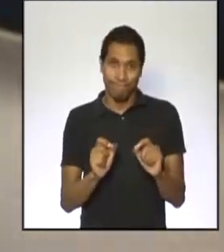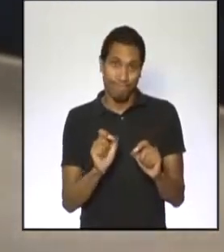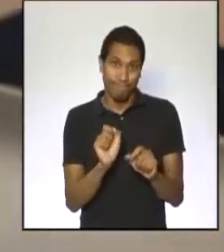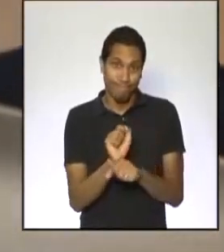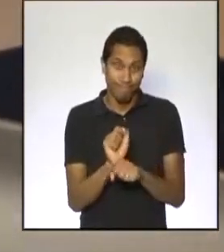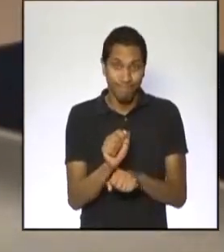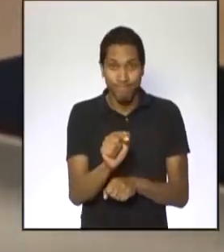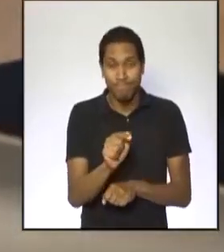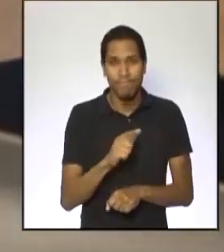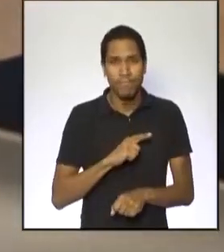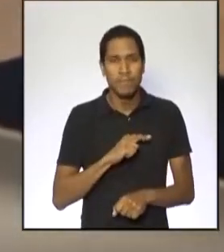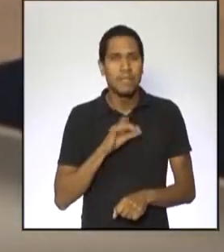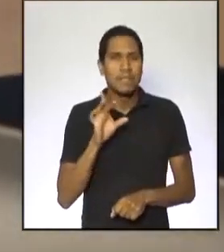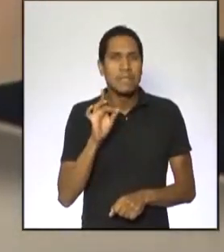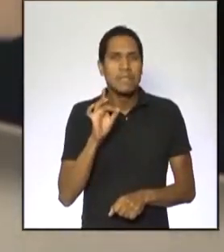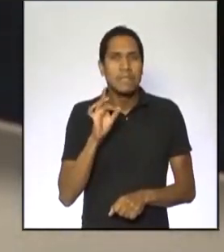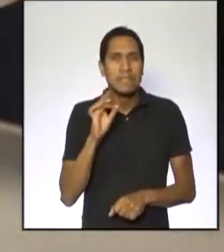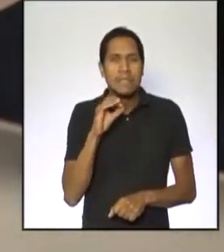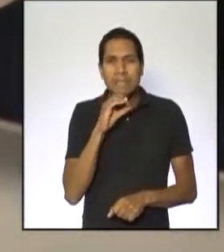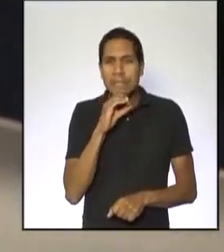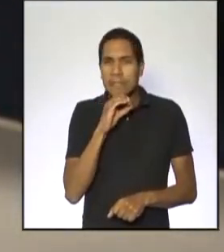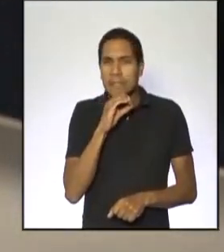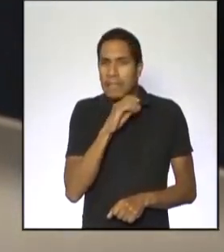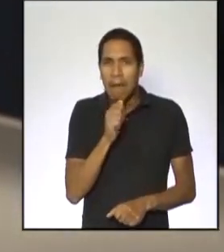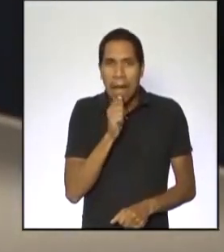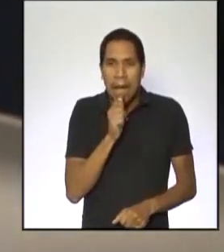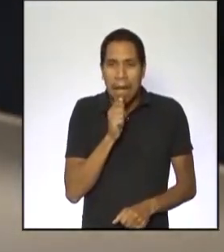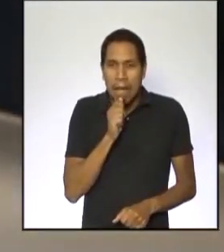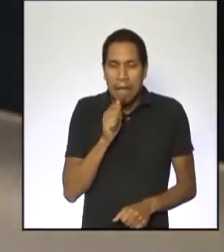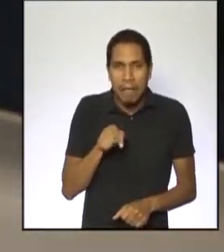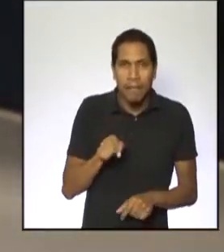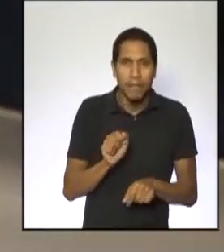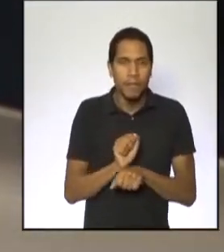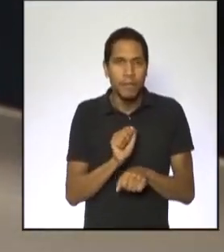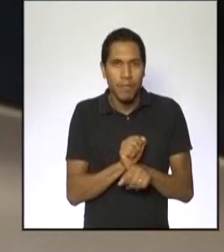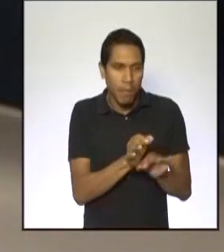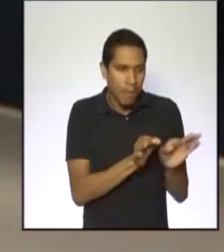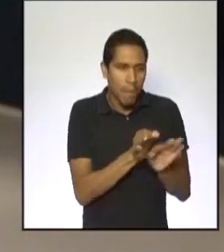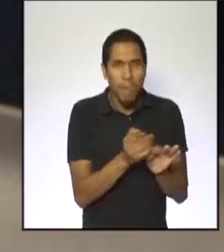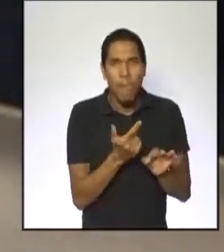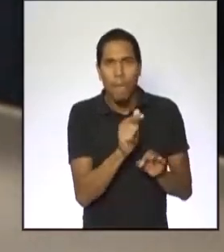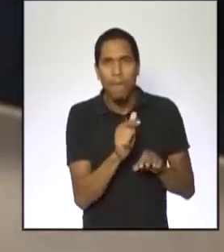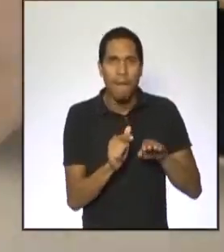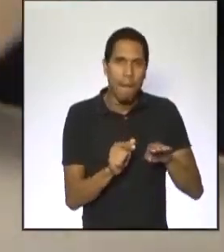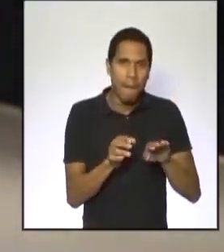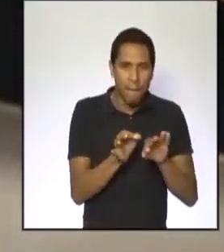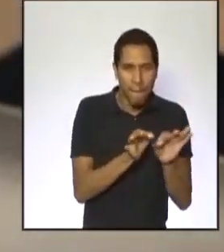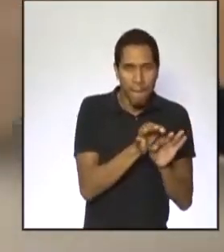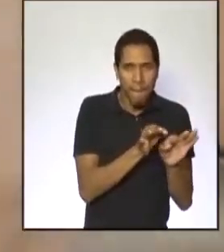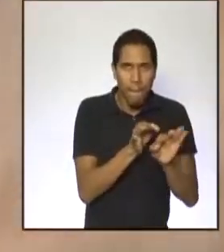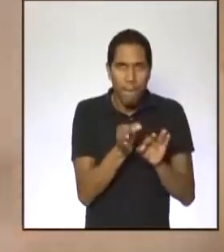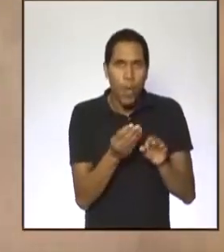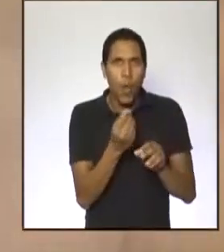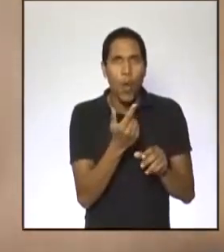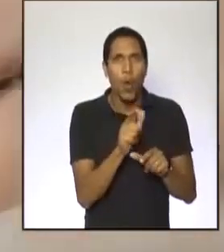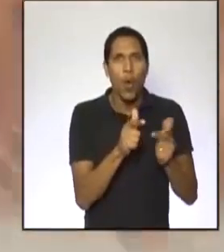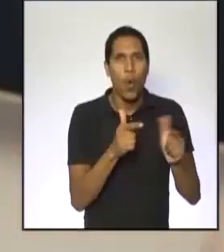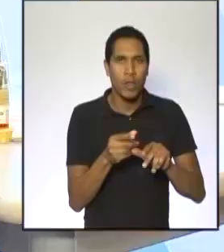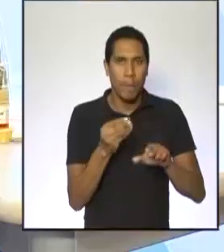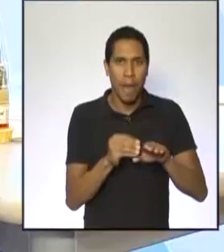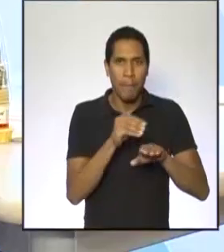aquecer. Enquanto isso, eu vou adiantando aqui algumas outras partes do meu carrinho, para que a gente possa, então,